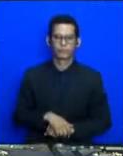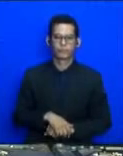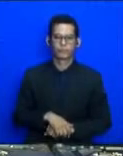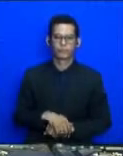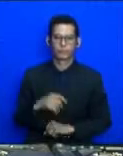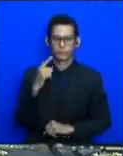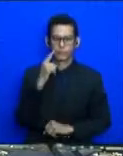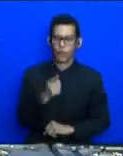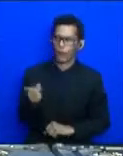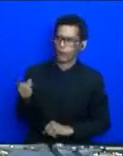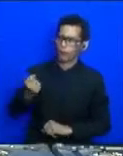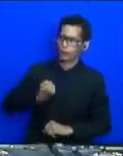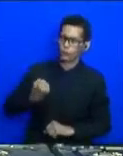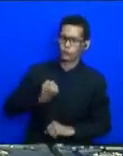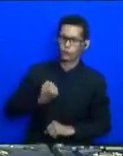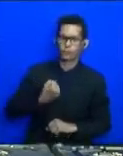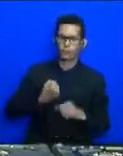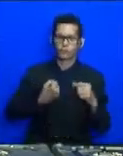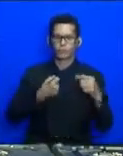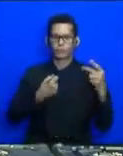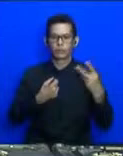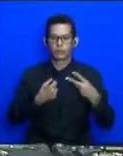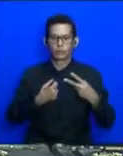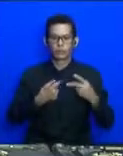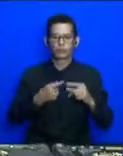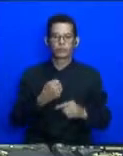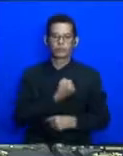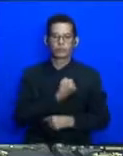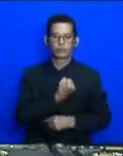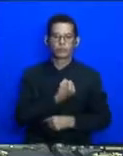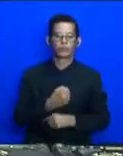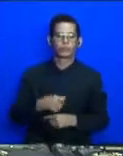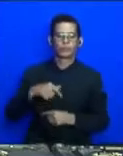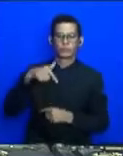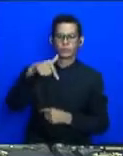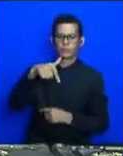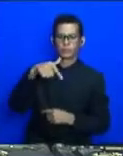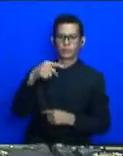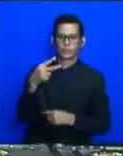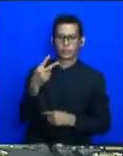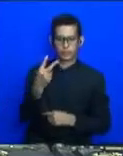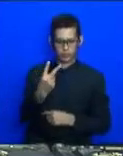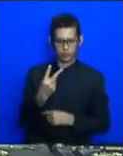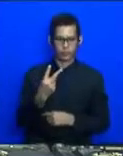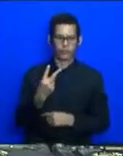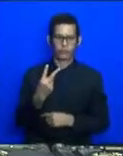Esse é o segundo número, que é o 72.